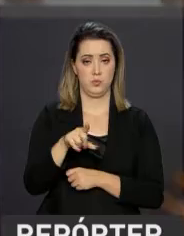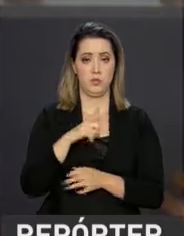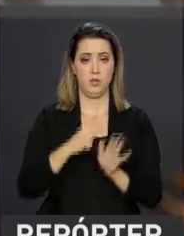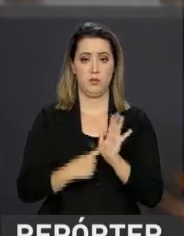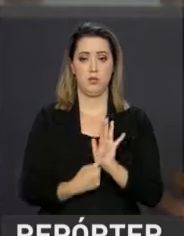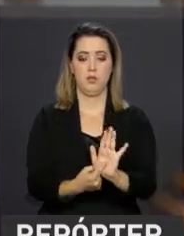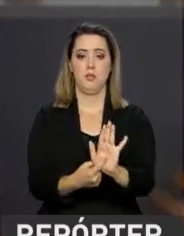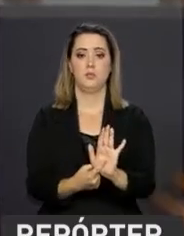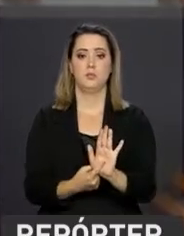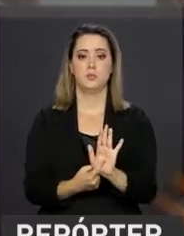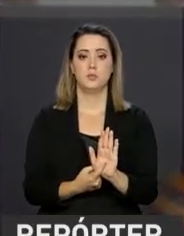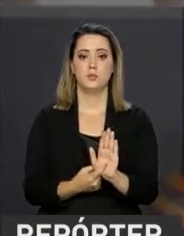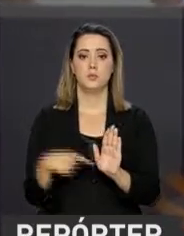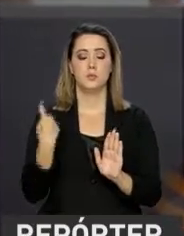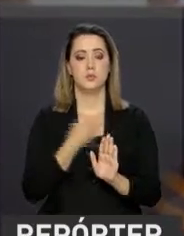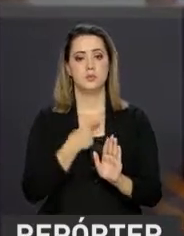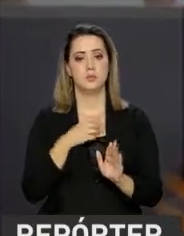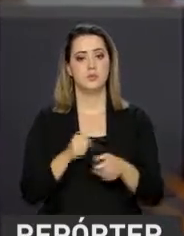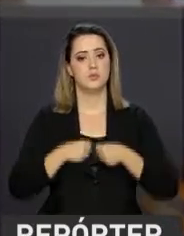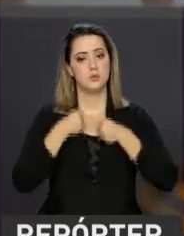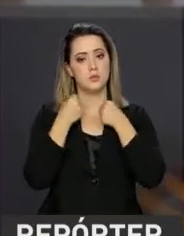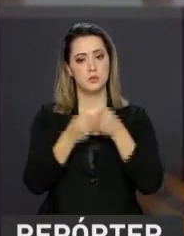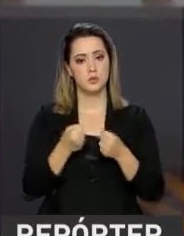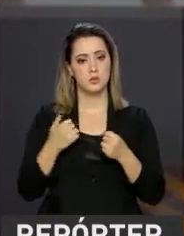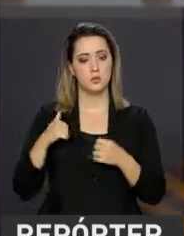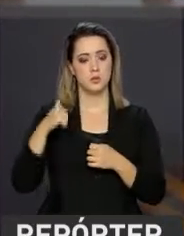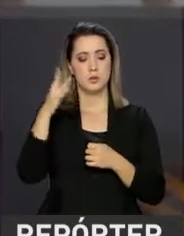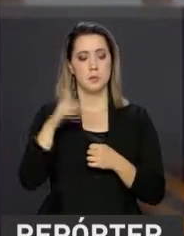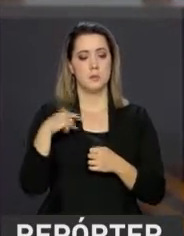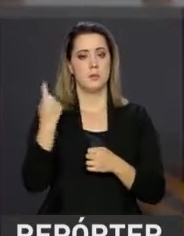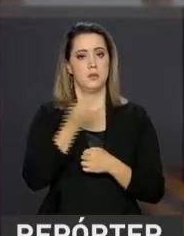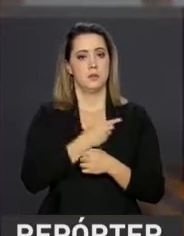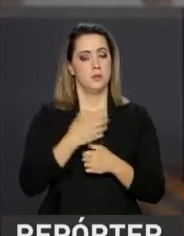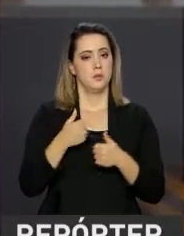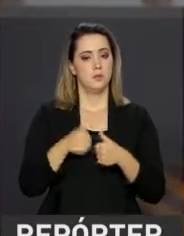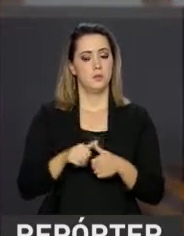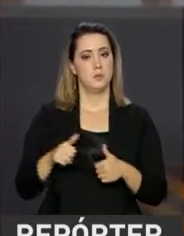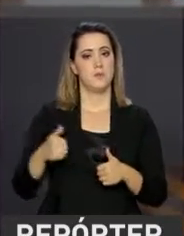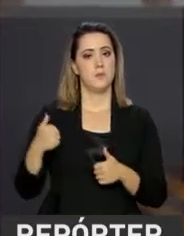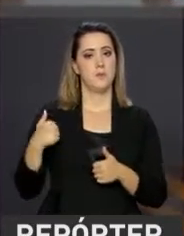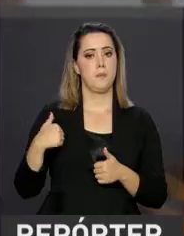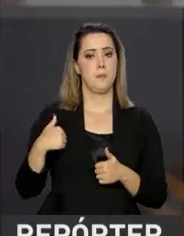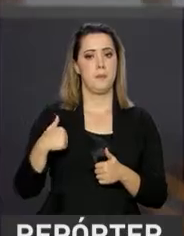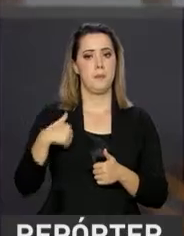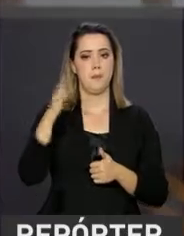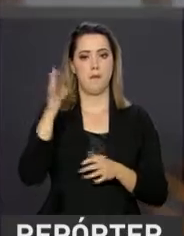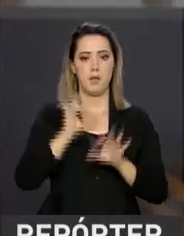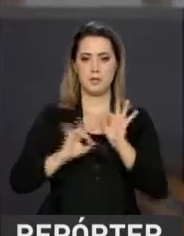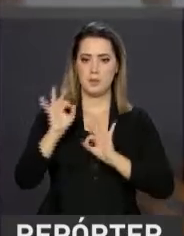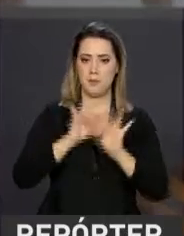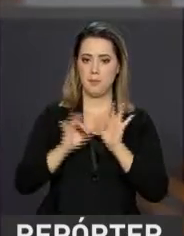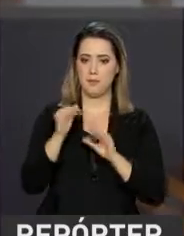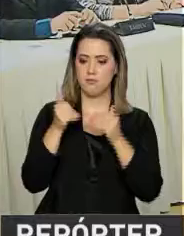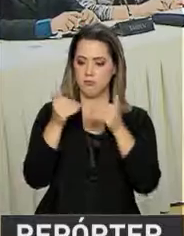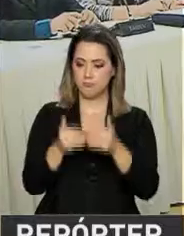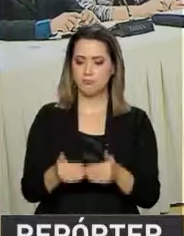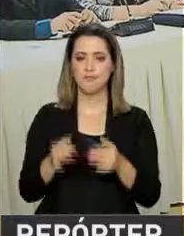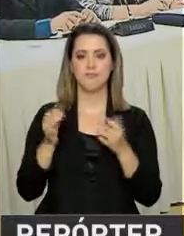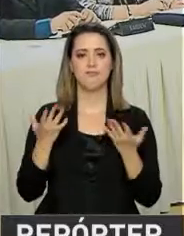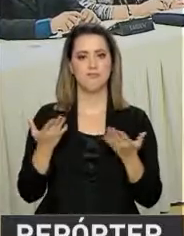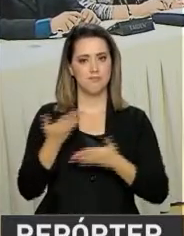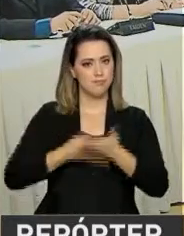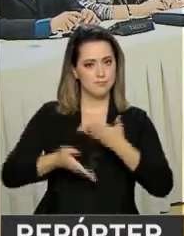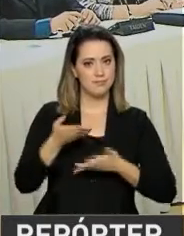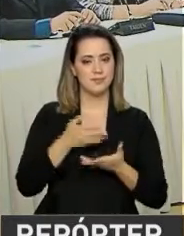mostrado que nós estamos nos empenhando mais estamos mais preparados para enfrentar o mercado a